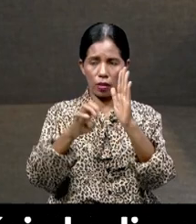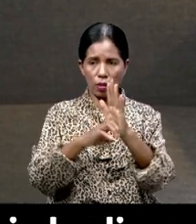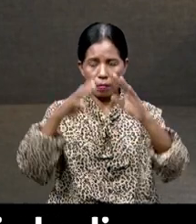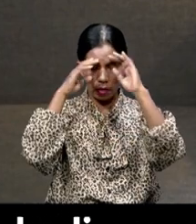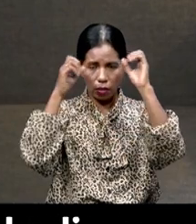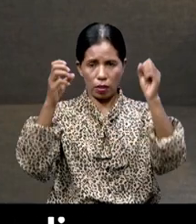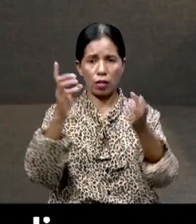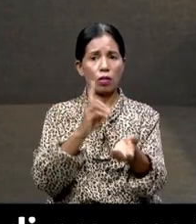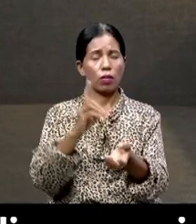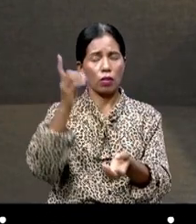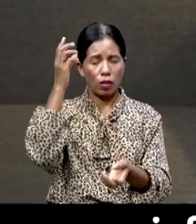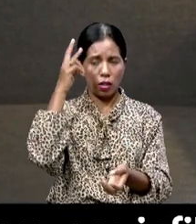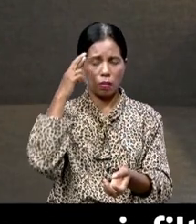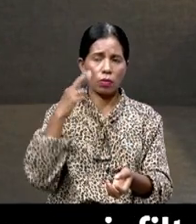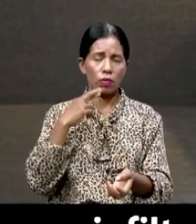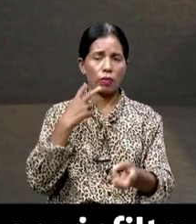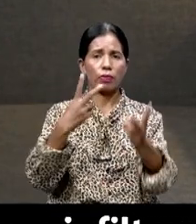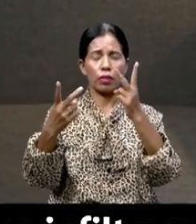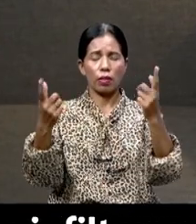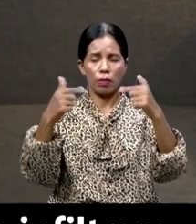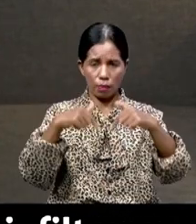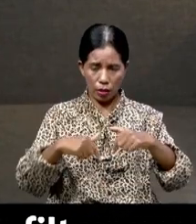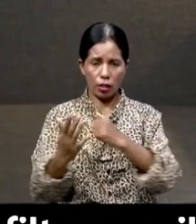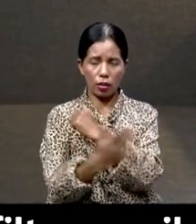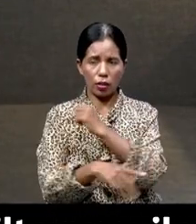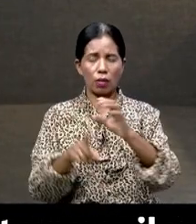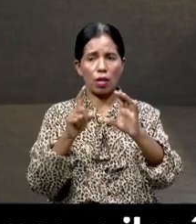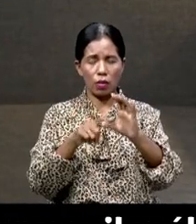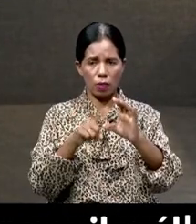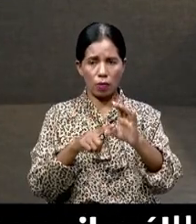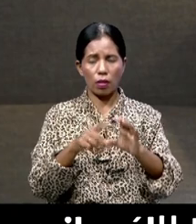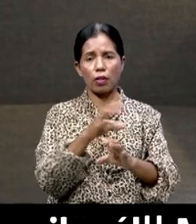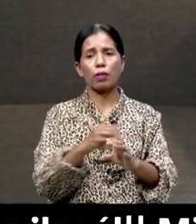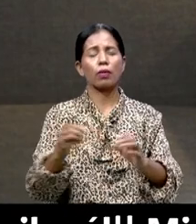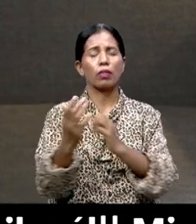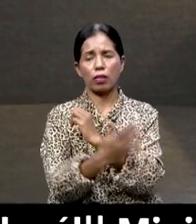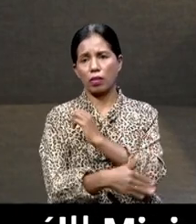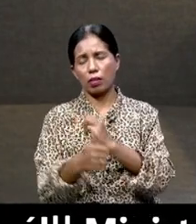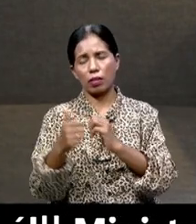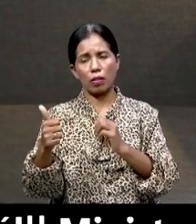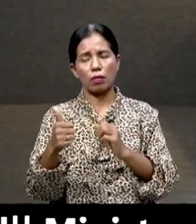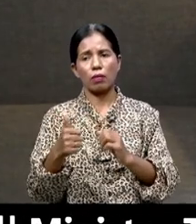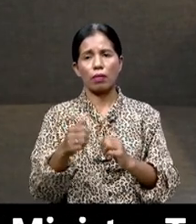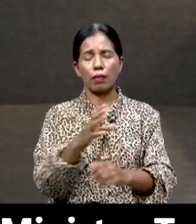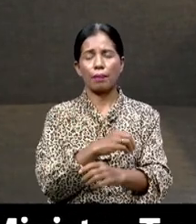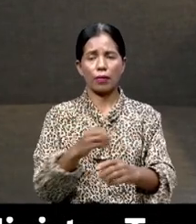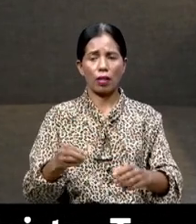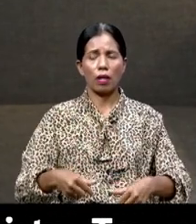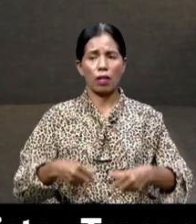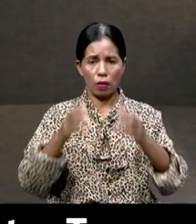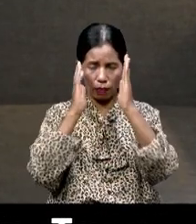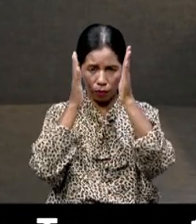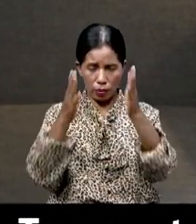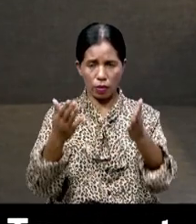presidente, Dr. Ramos, onde visita a Angola, no Moçambique, a semana cota, no dar a atuída, a reabertura, no